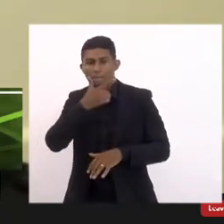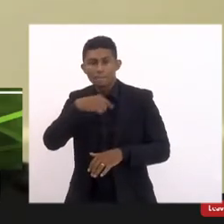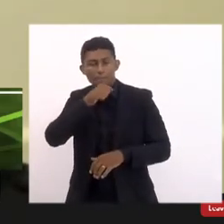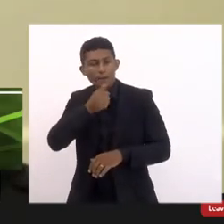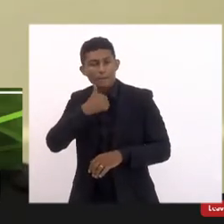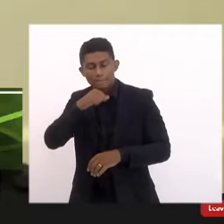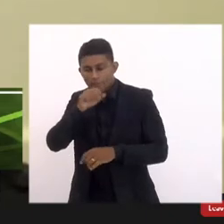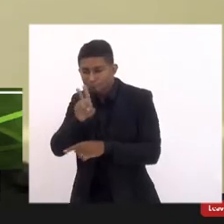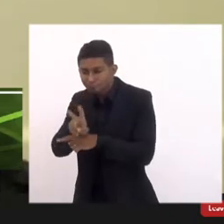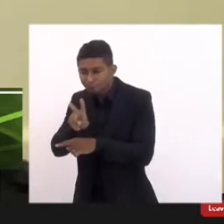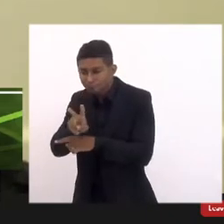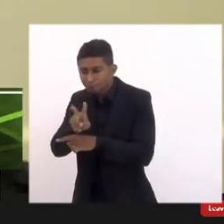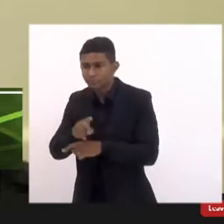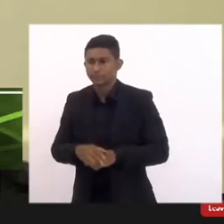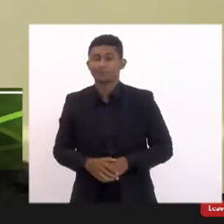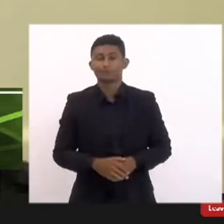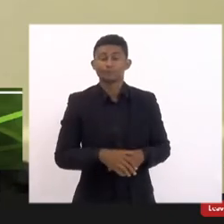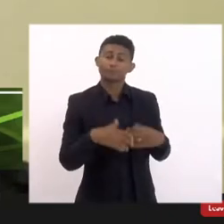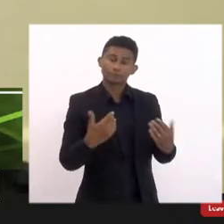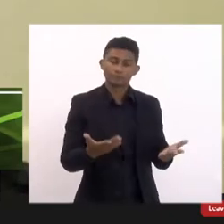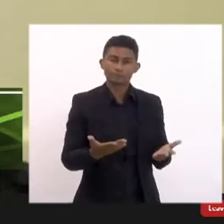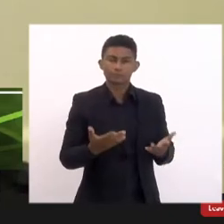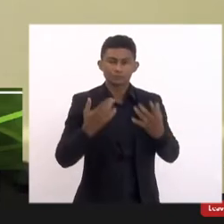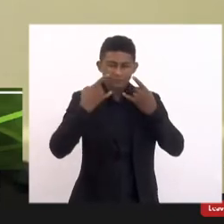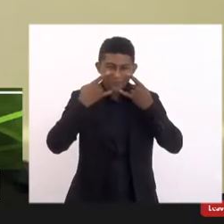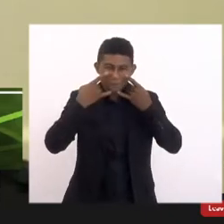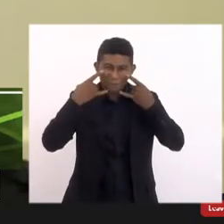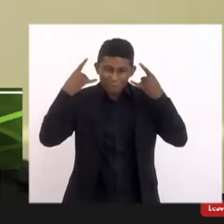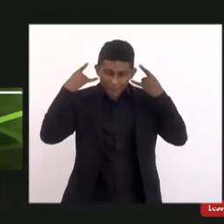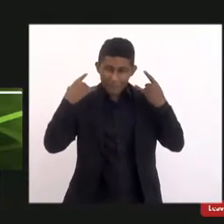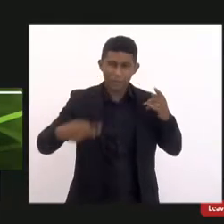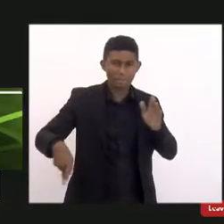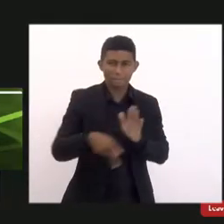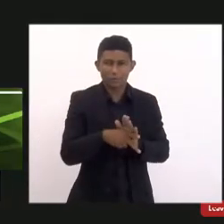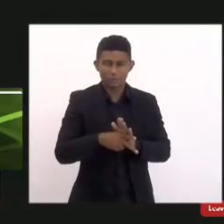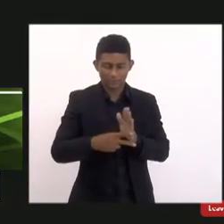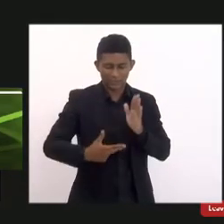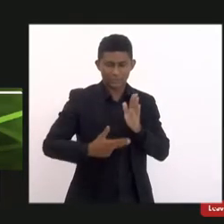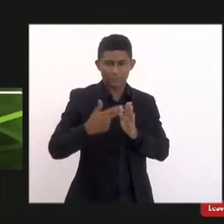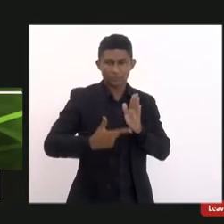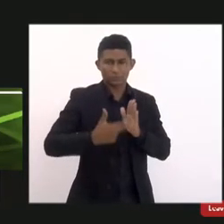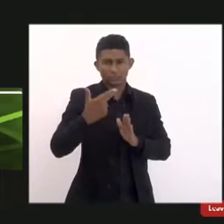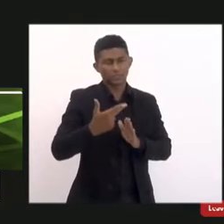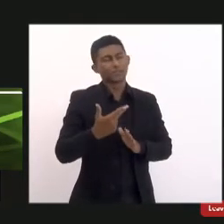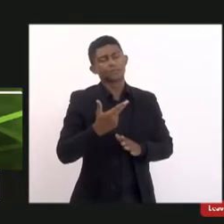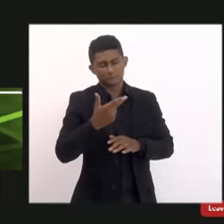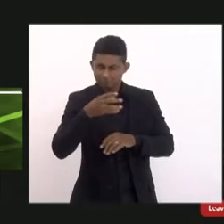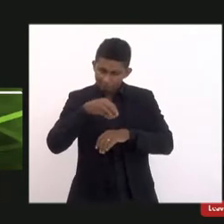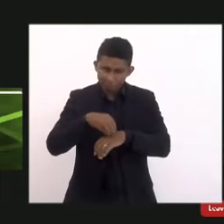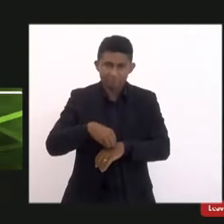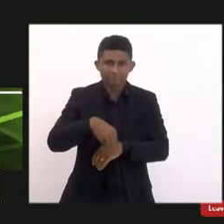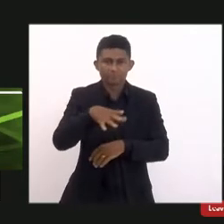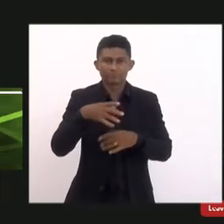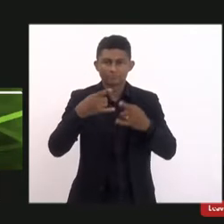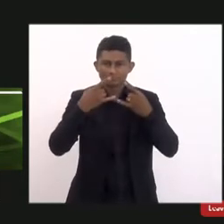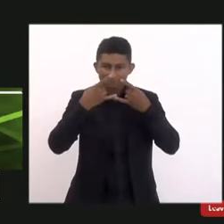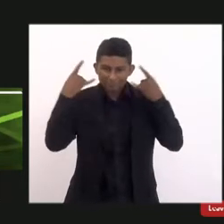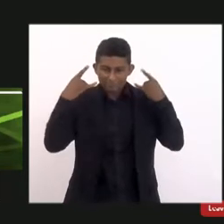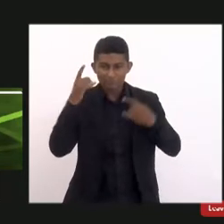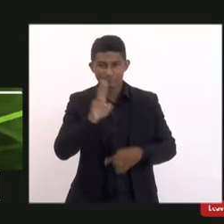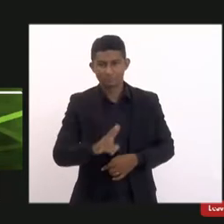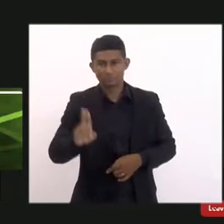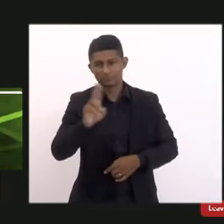máscara cirúrgica, deputado, é nesse momento a mais indicada, não que a máscara de